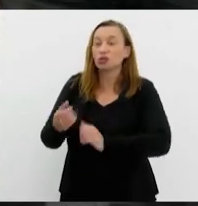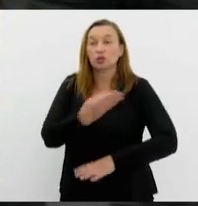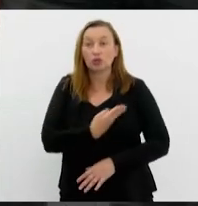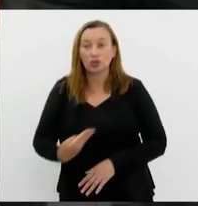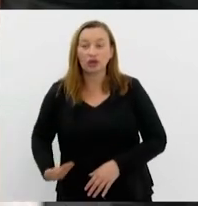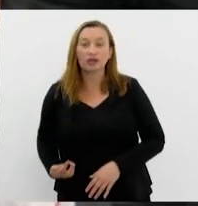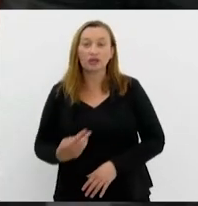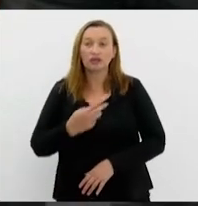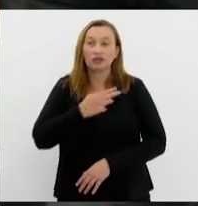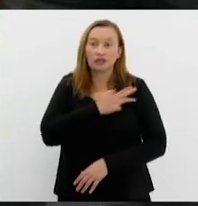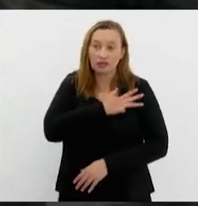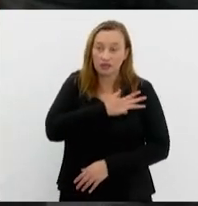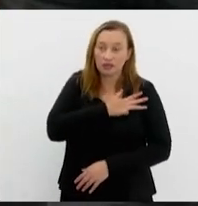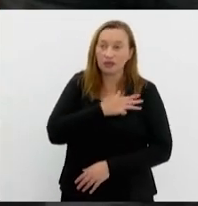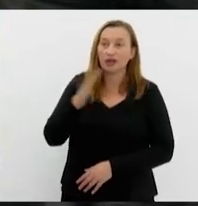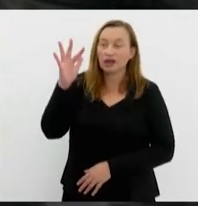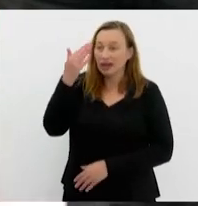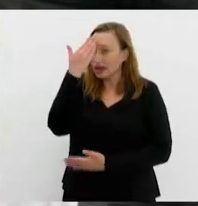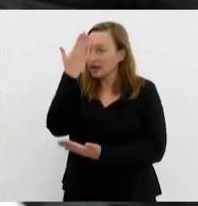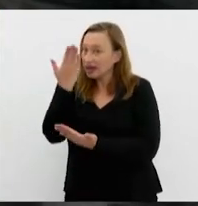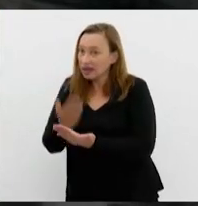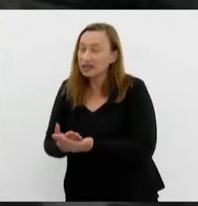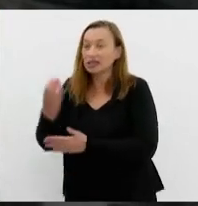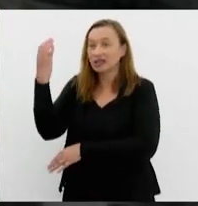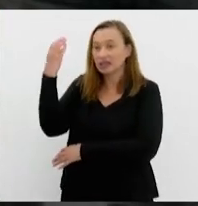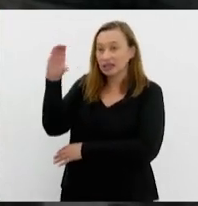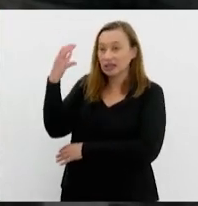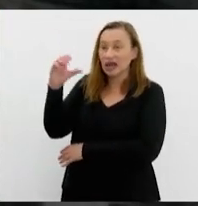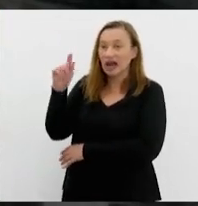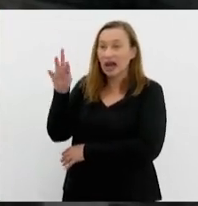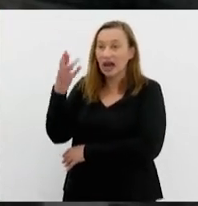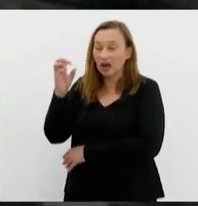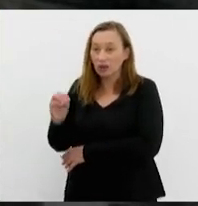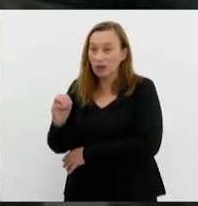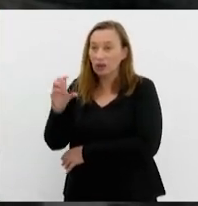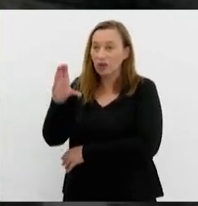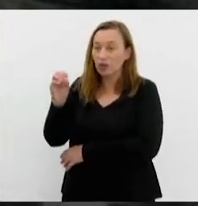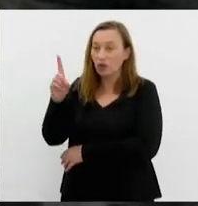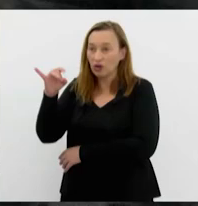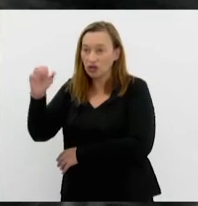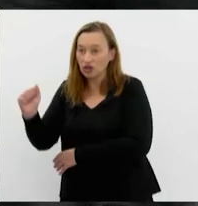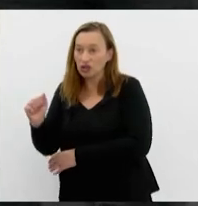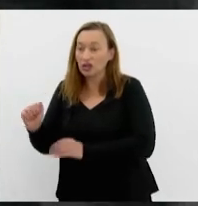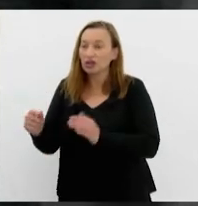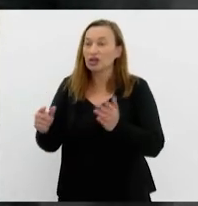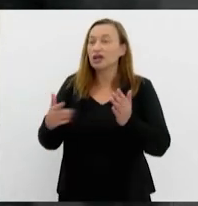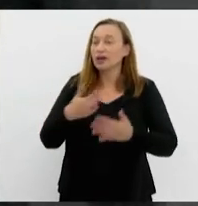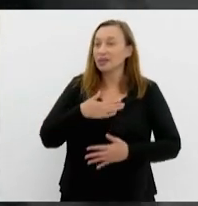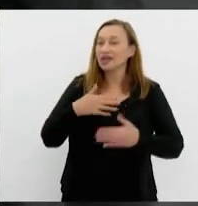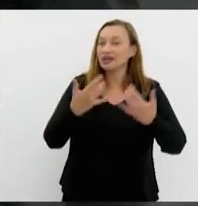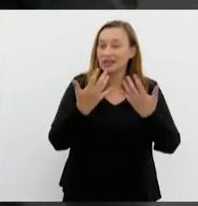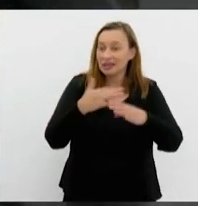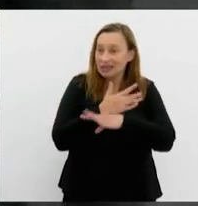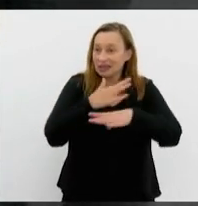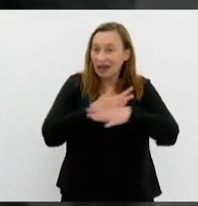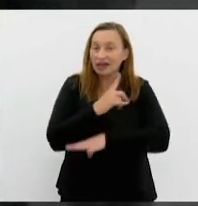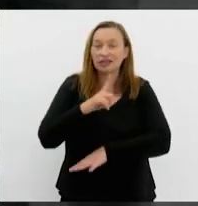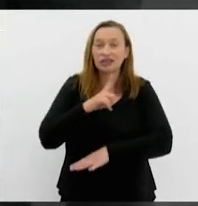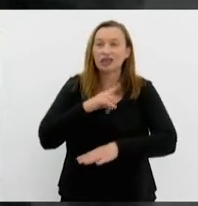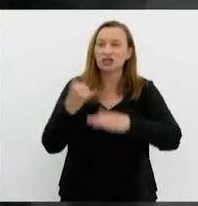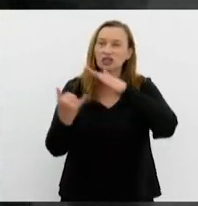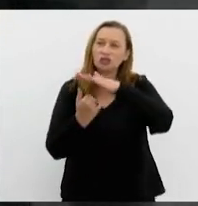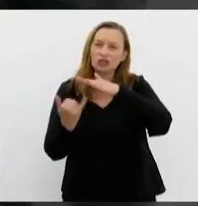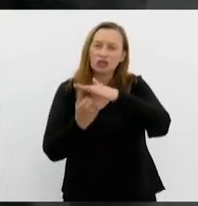que acredita na ciência, que acredita na agroecologia, para a gente poder tirar do papel e a minha cidade ter mais essa instituição de